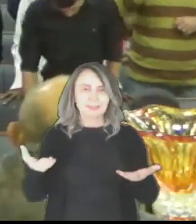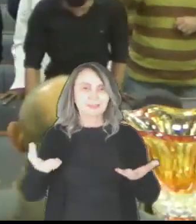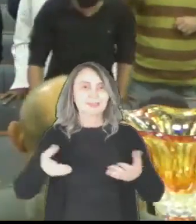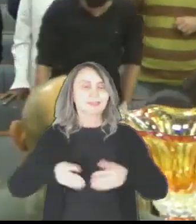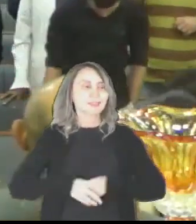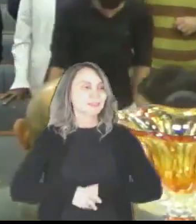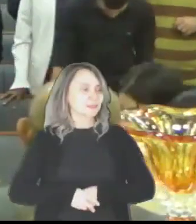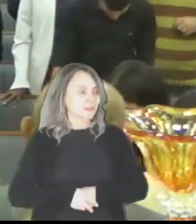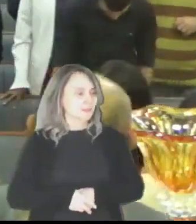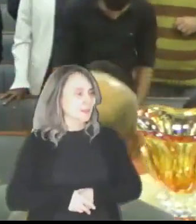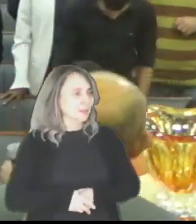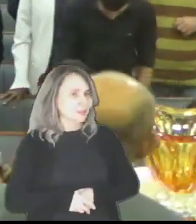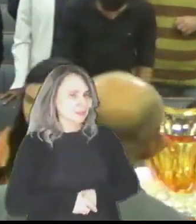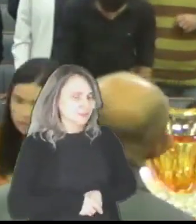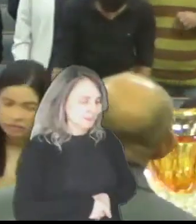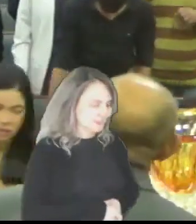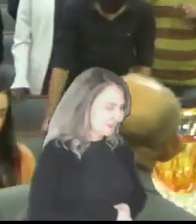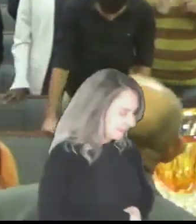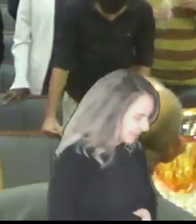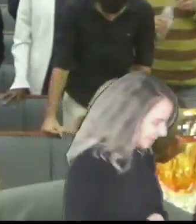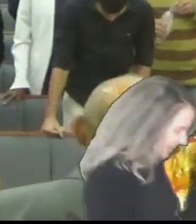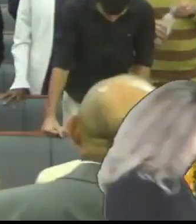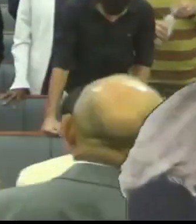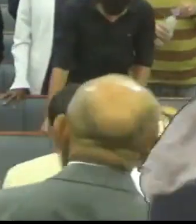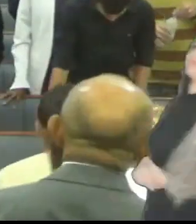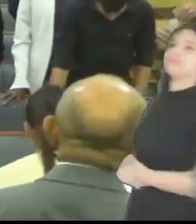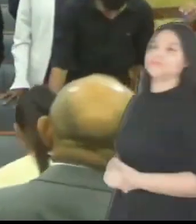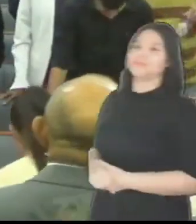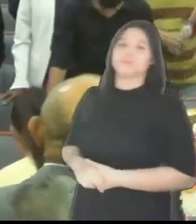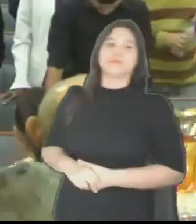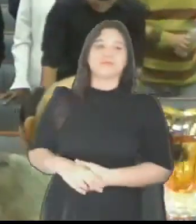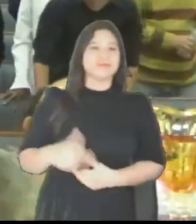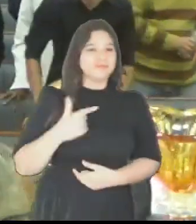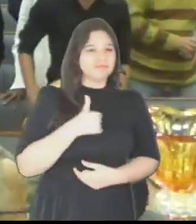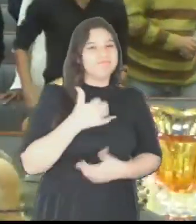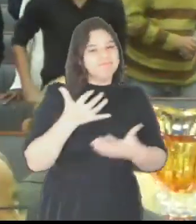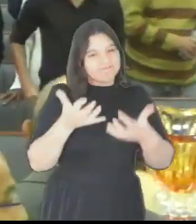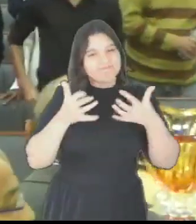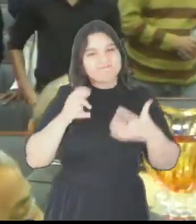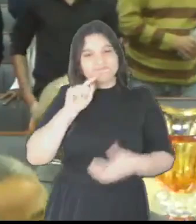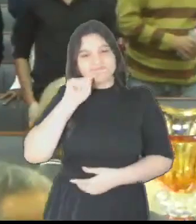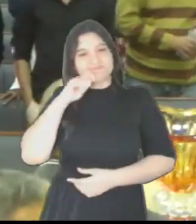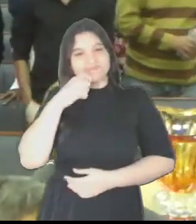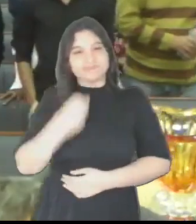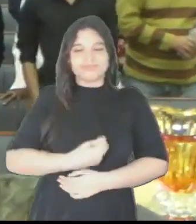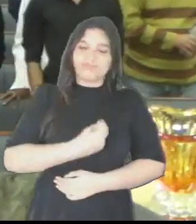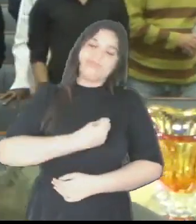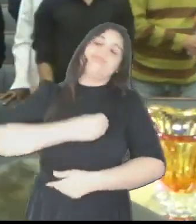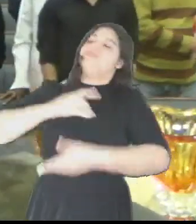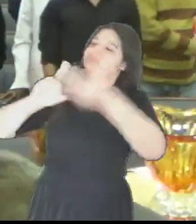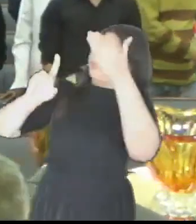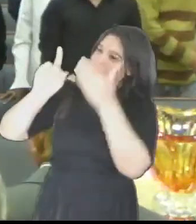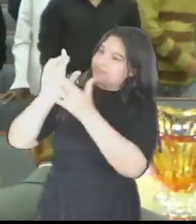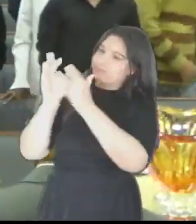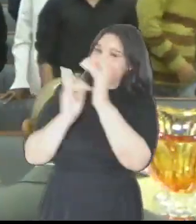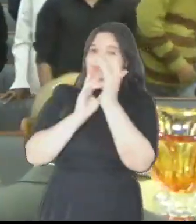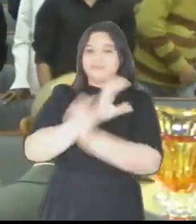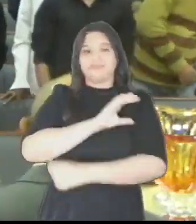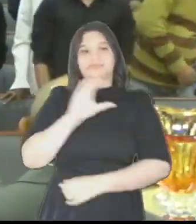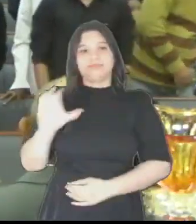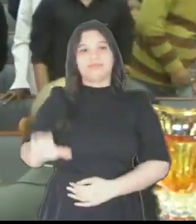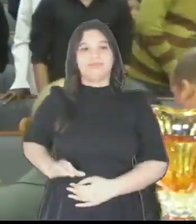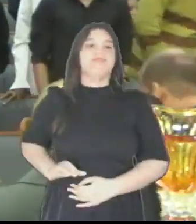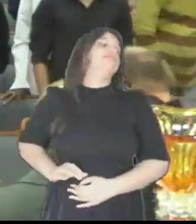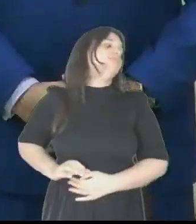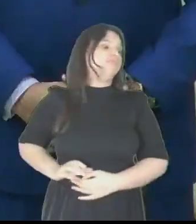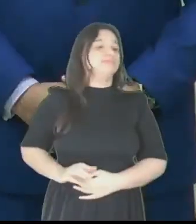mão e diga: pastor Oswaldo, eu quero este maná, eu quero o pão da vida. O pão da vida é Cristo, o pão da vida é Jesus.